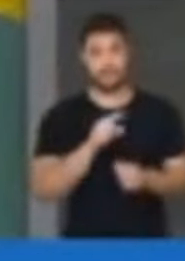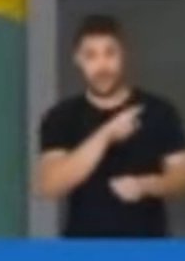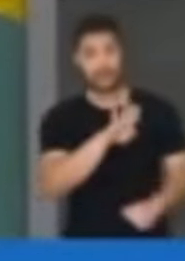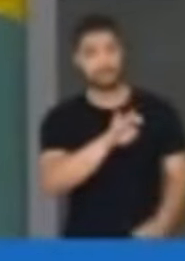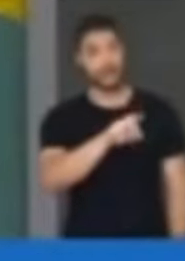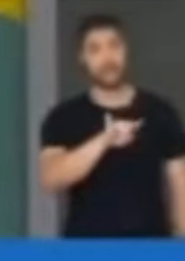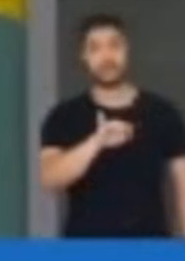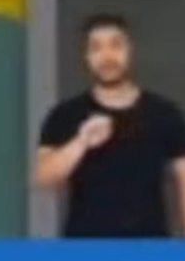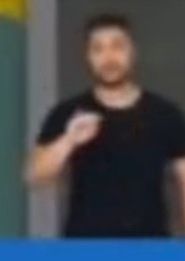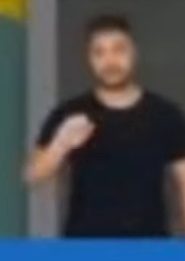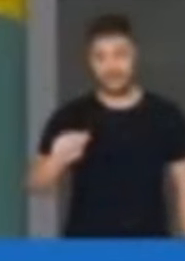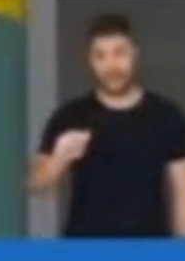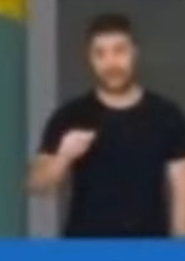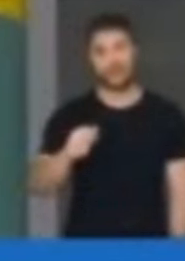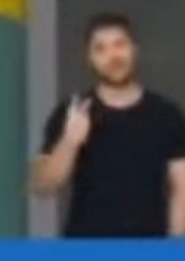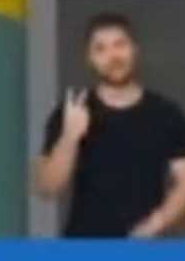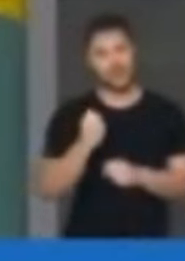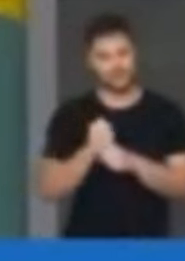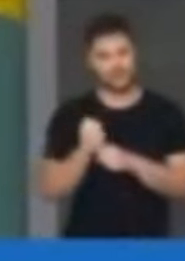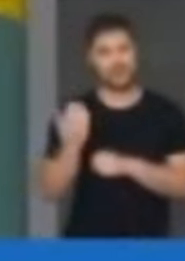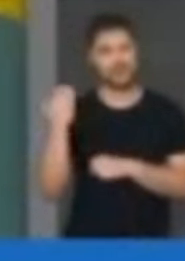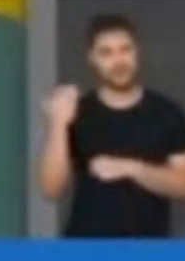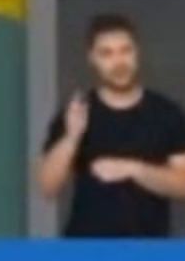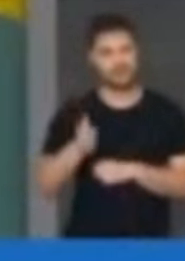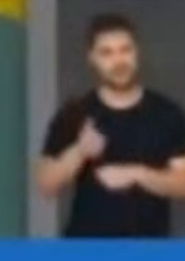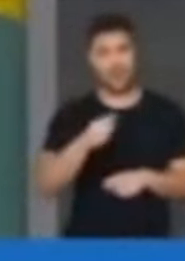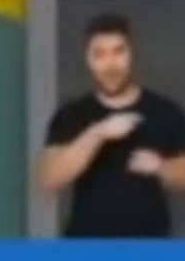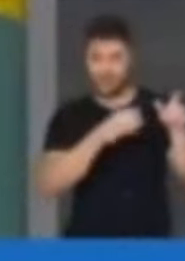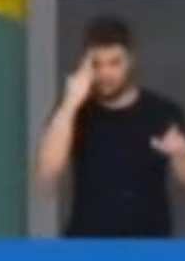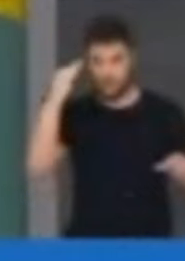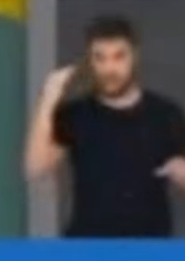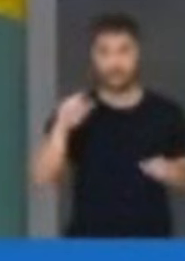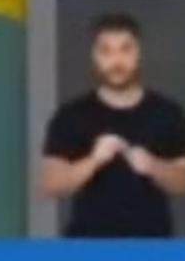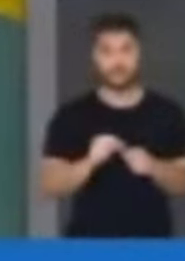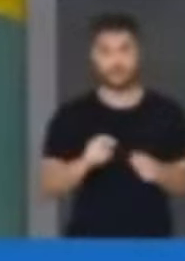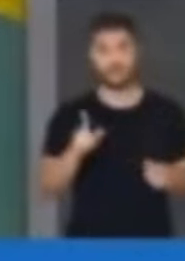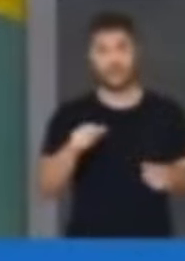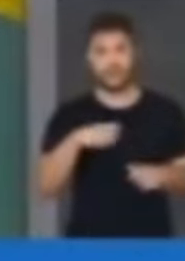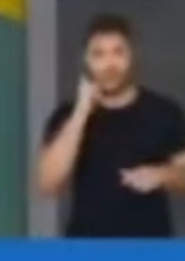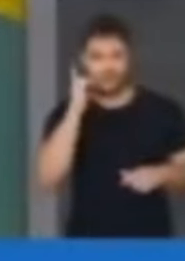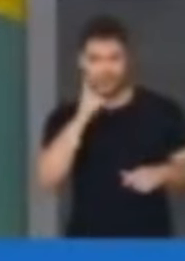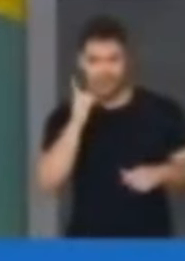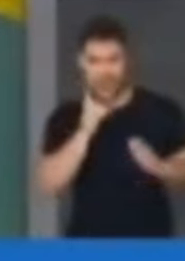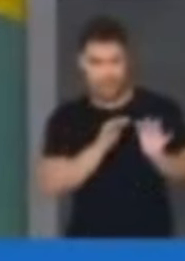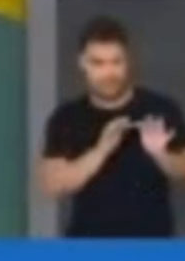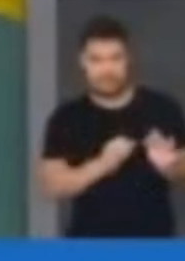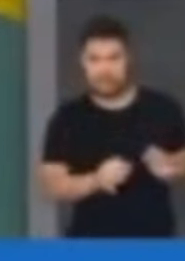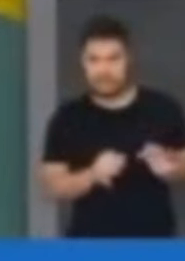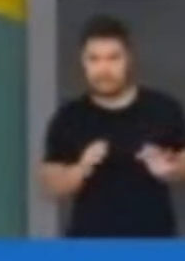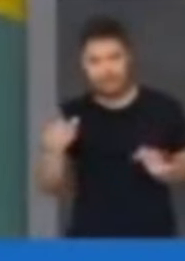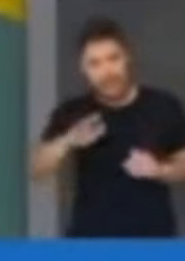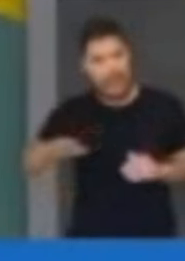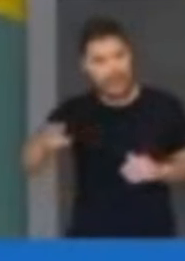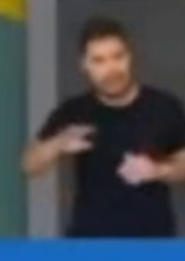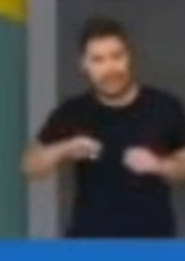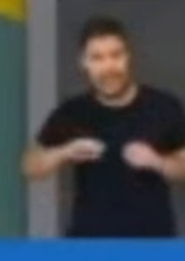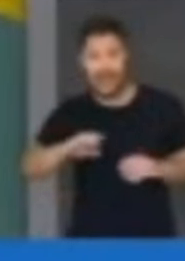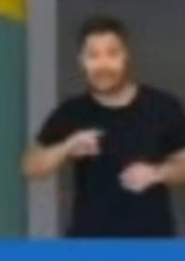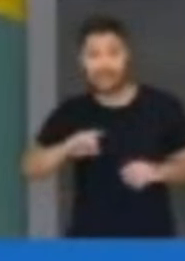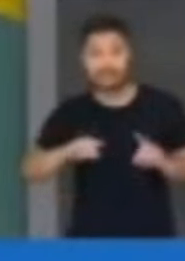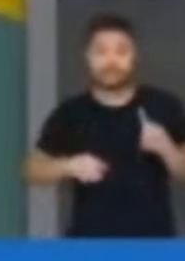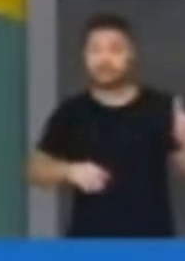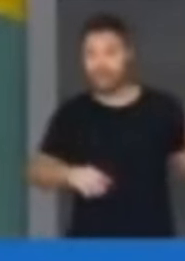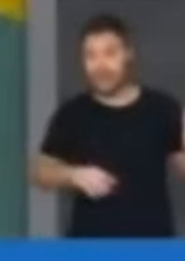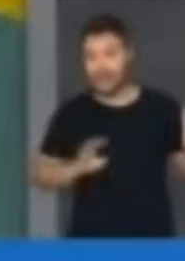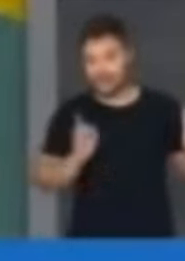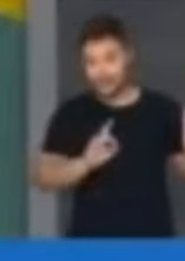Bielorrússia, tá? 2, 3 anos atrás, ele já fez, ele é famoso por fazer isso. E não é um deputado qualquer da extrema direita, que vocês gostam de dizer, não. É um